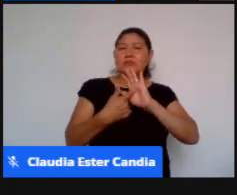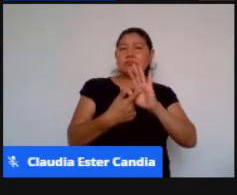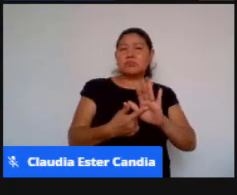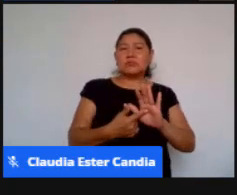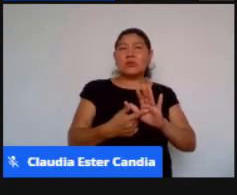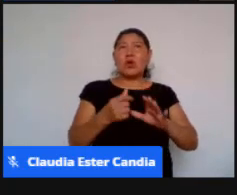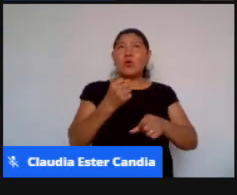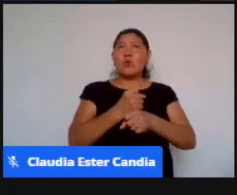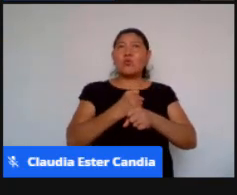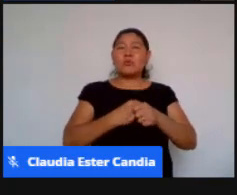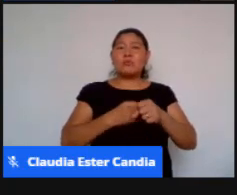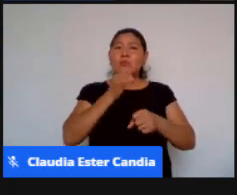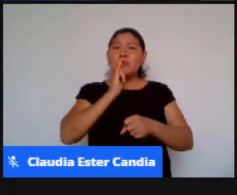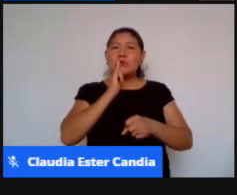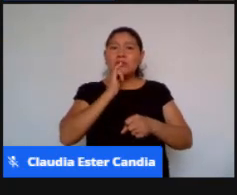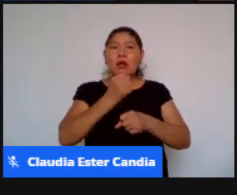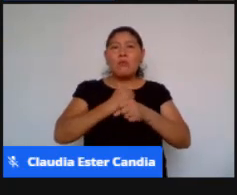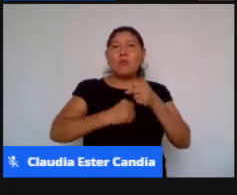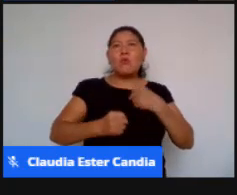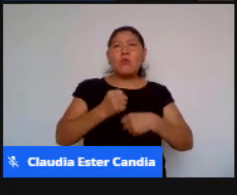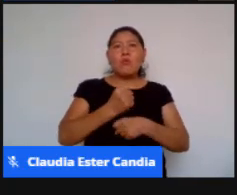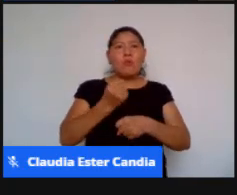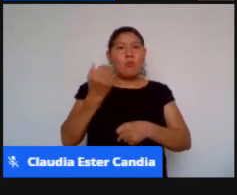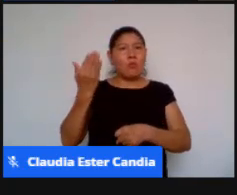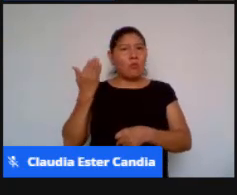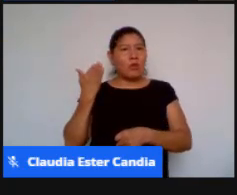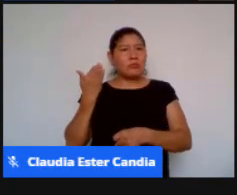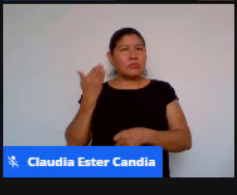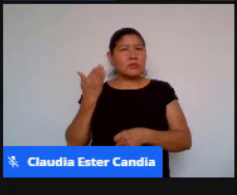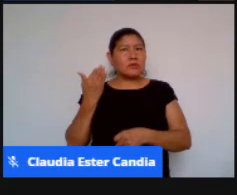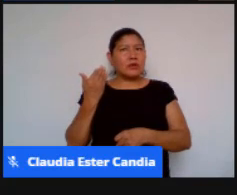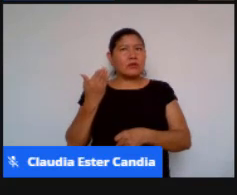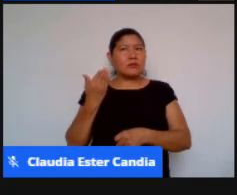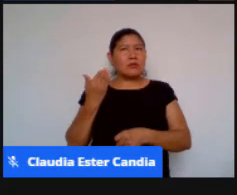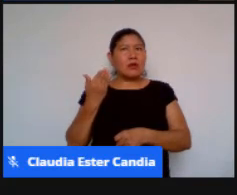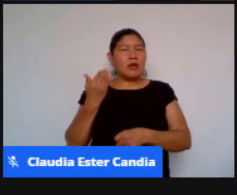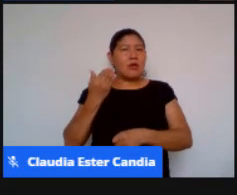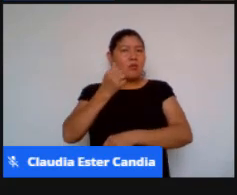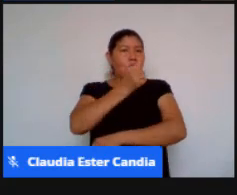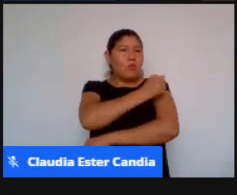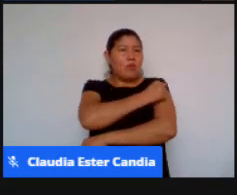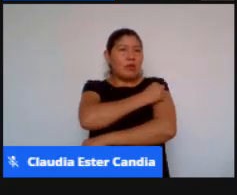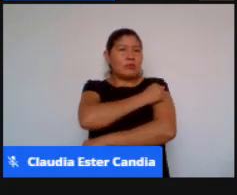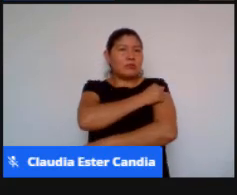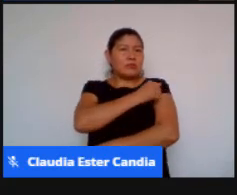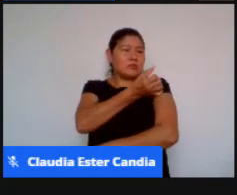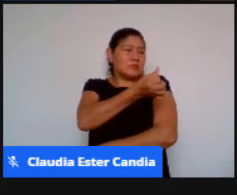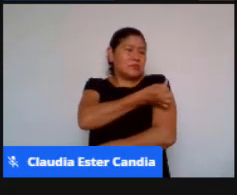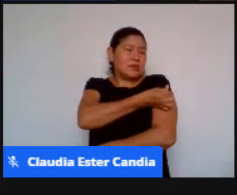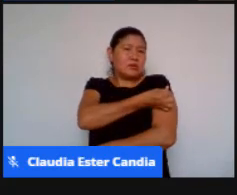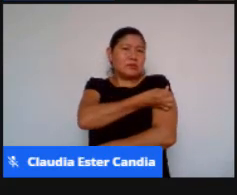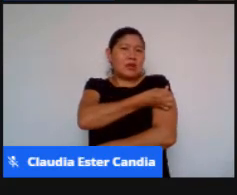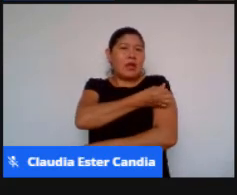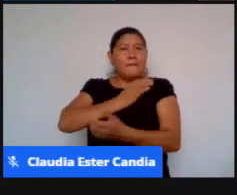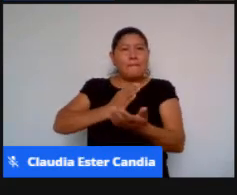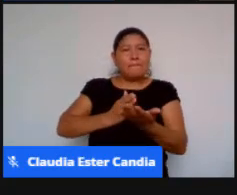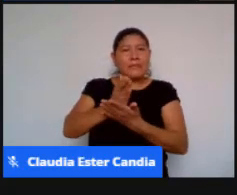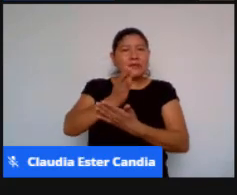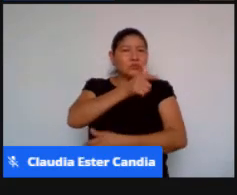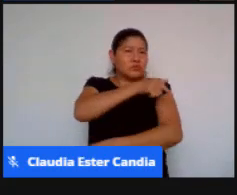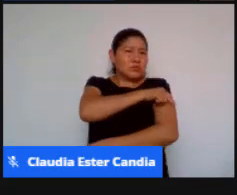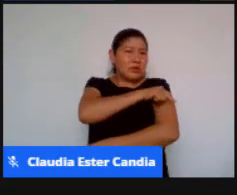anos anteriores. Porque assim, olha, gente, é fácil para o menino, né, tendo um ano que teve igual o ano